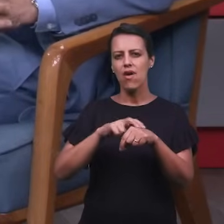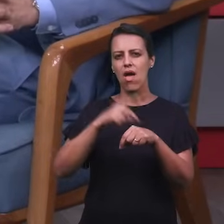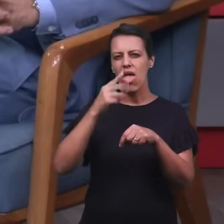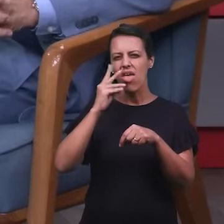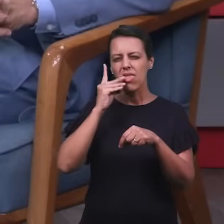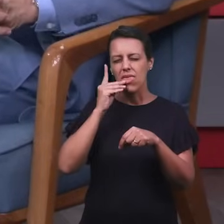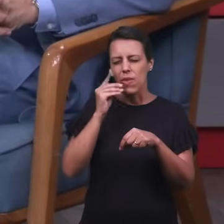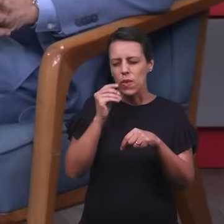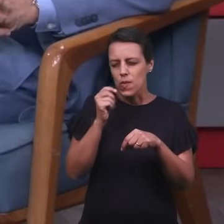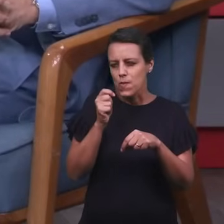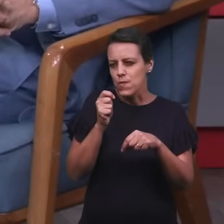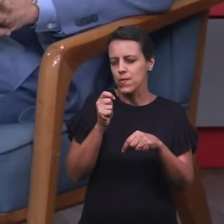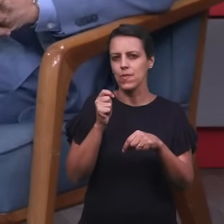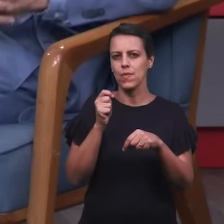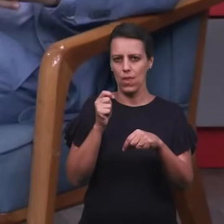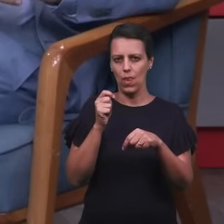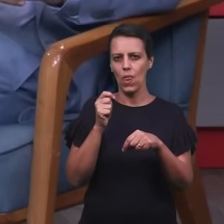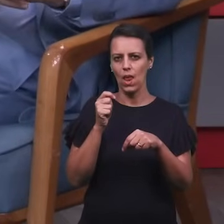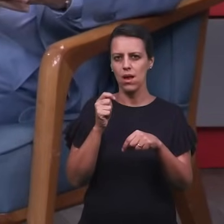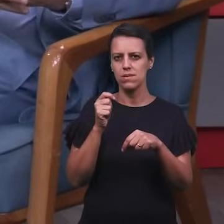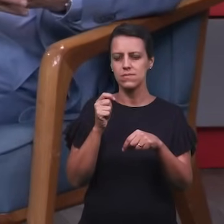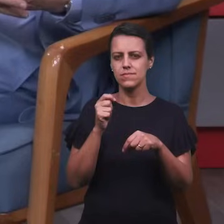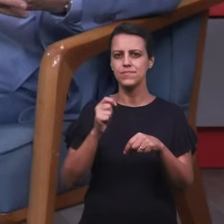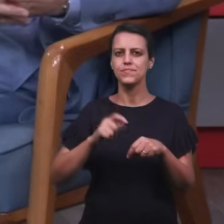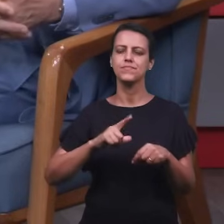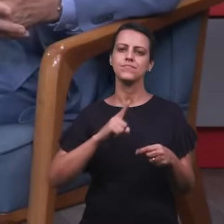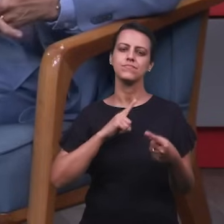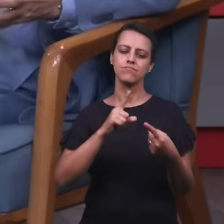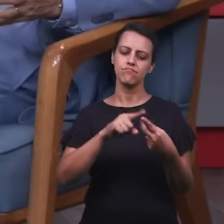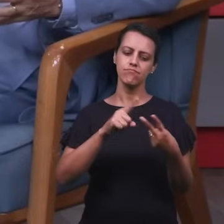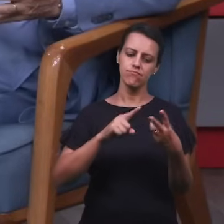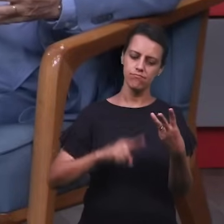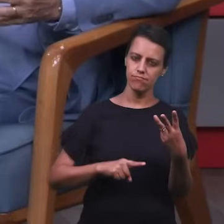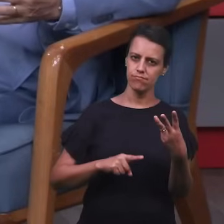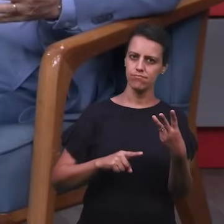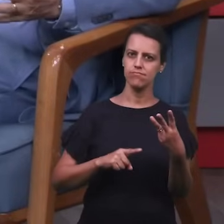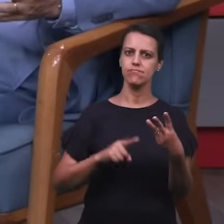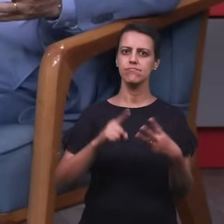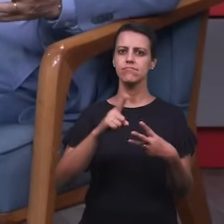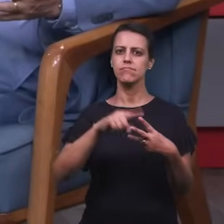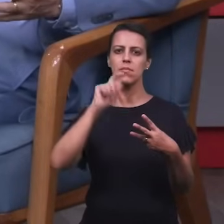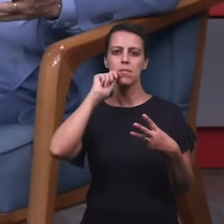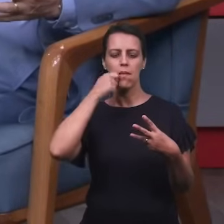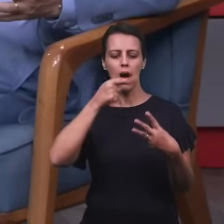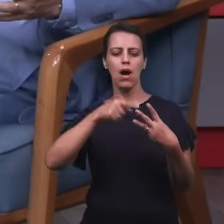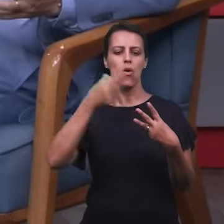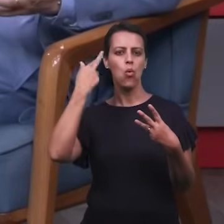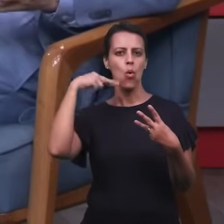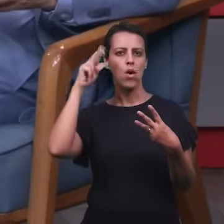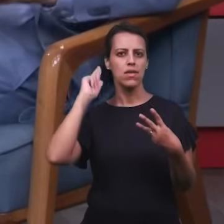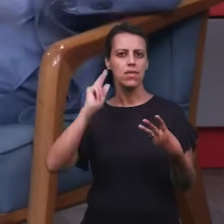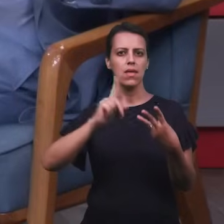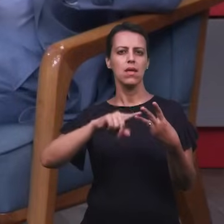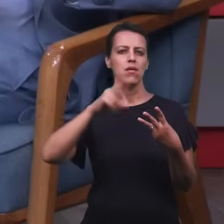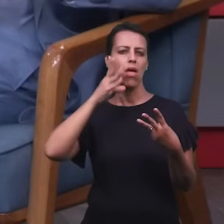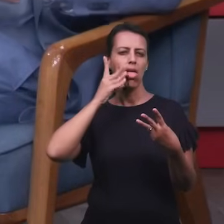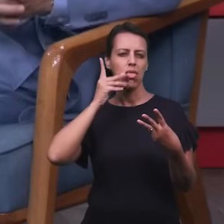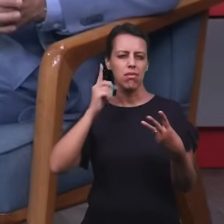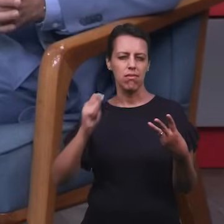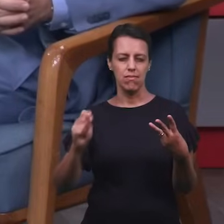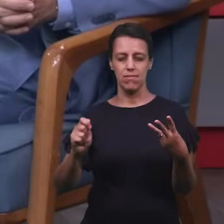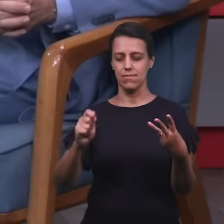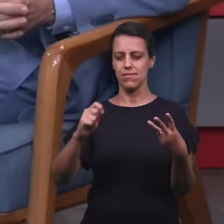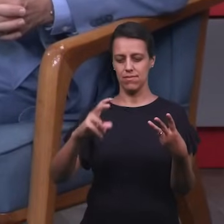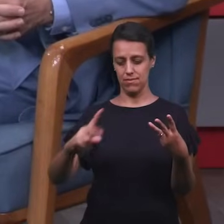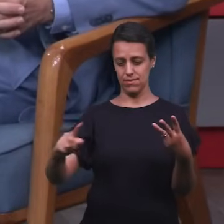que representava o tempero, né? Era o pão, cordeiro e as ervas amargosas, que era o tempero